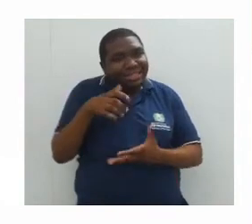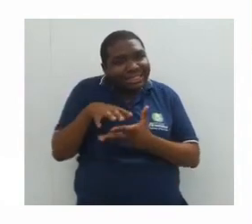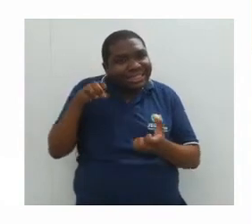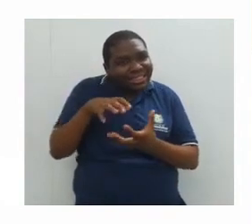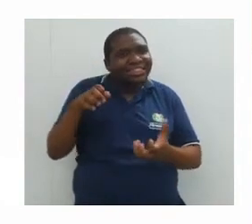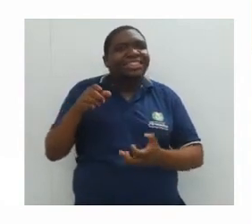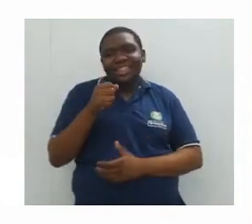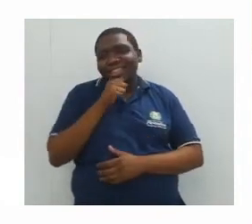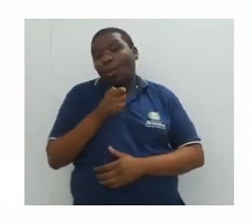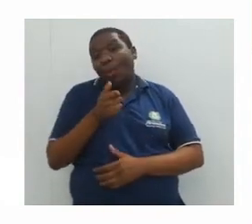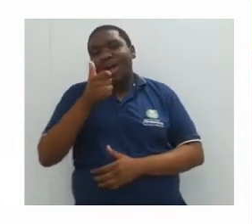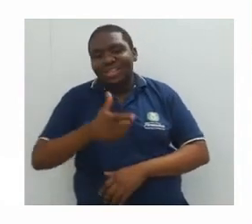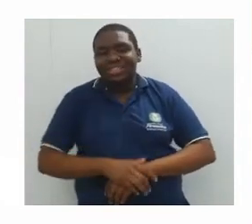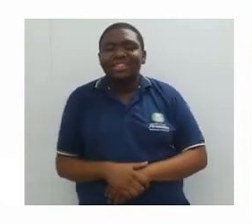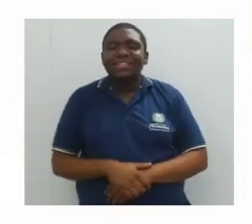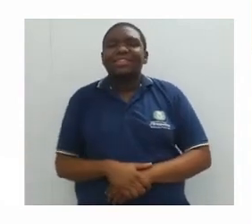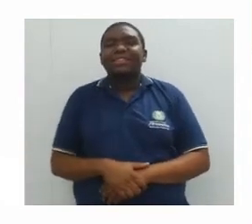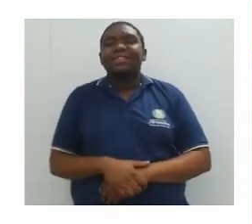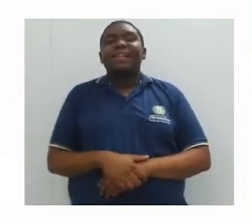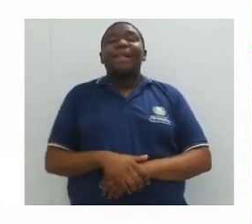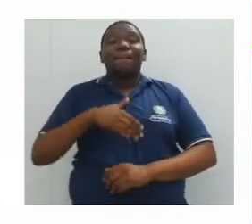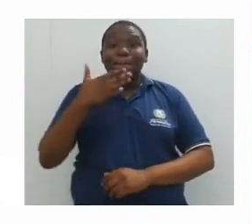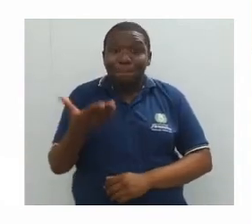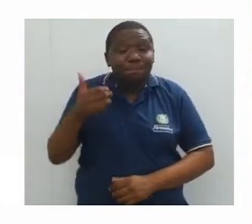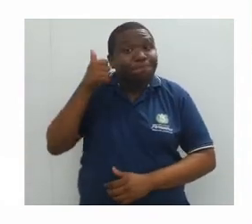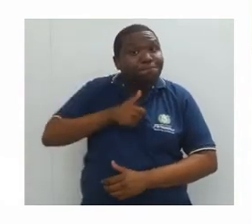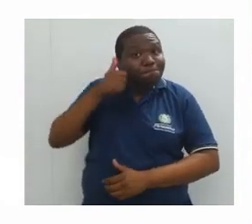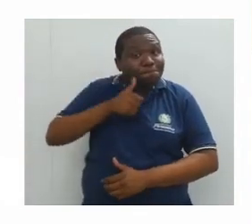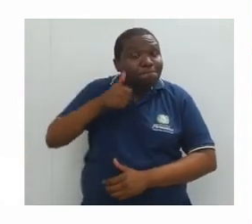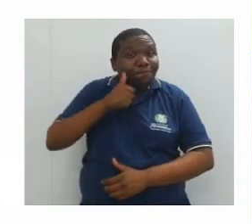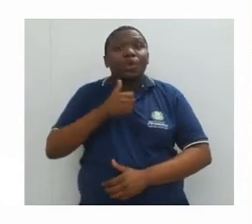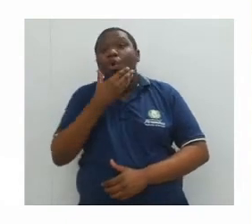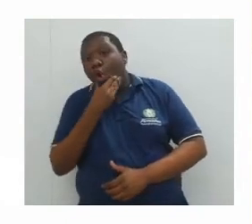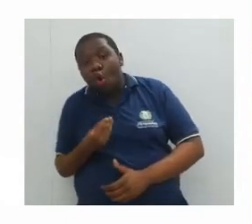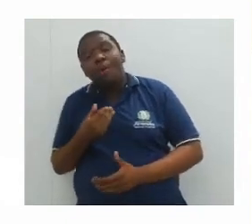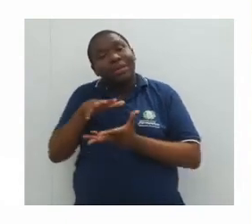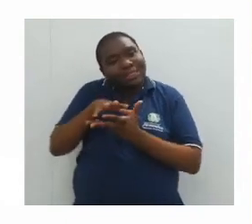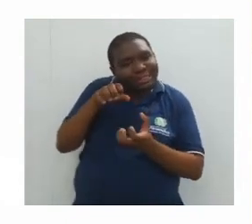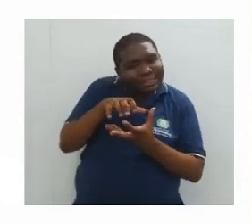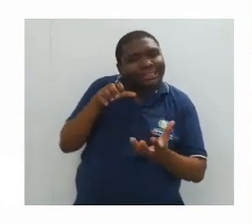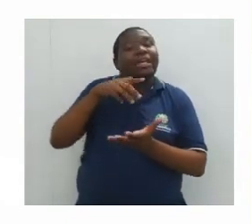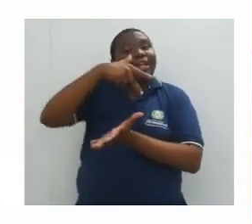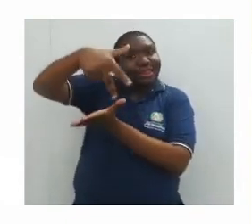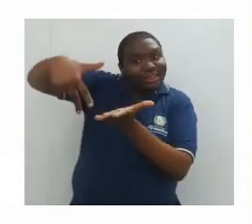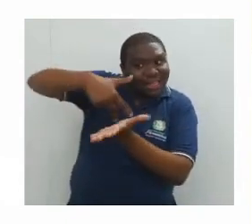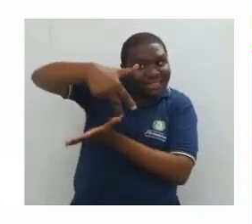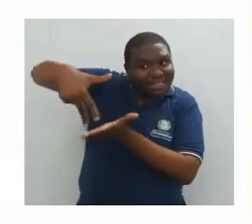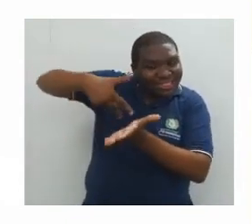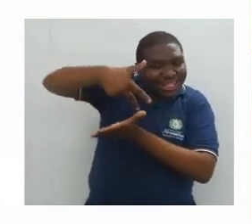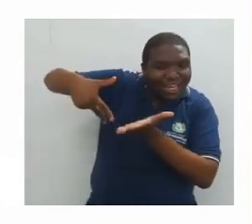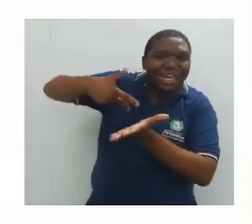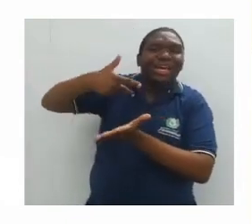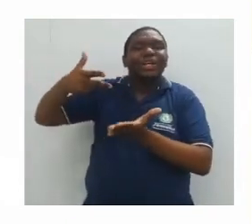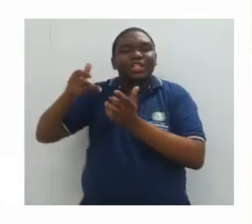melhores idades aí. Então, e aí as senhorinhas e senhores estão aí, dançando um com o outro,